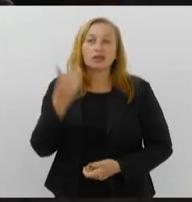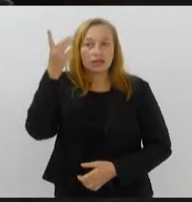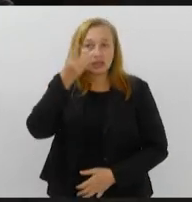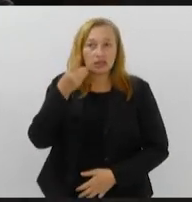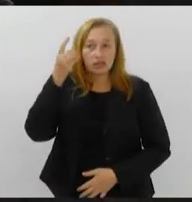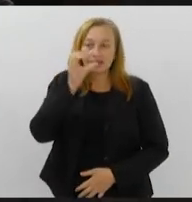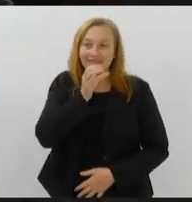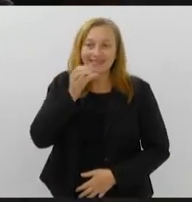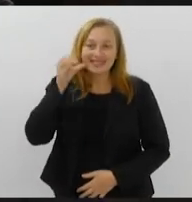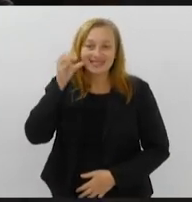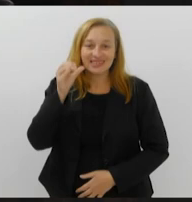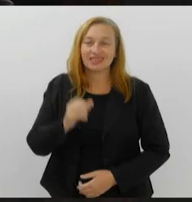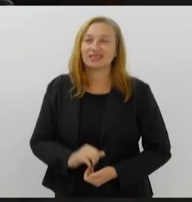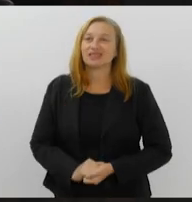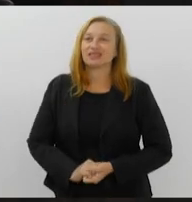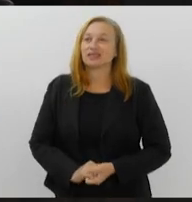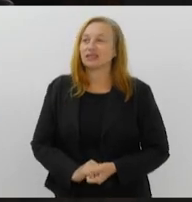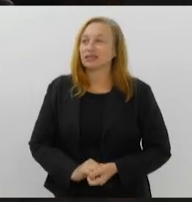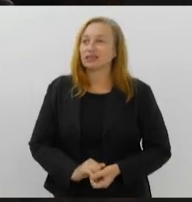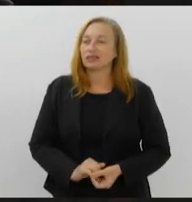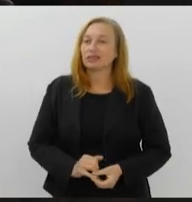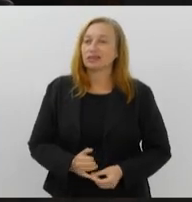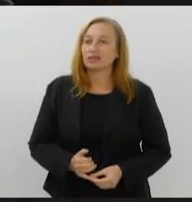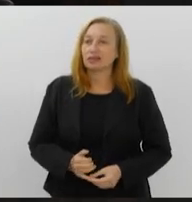Deputada Célia Jordão.